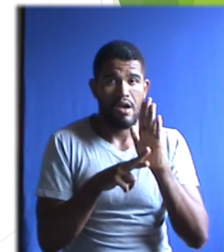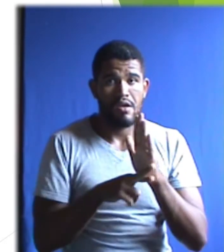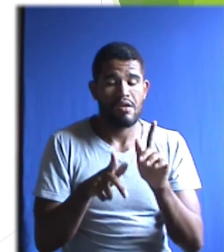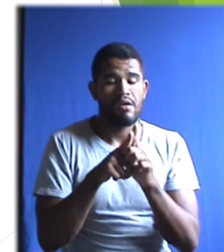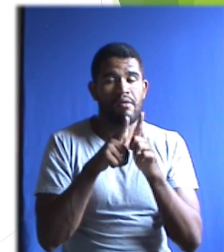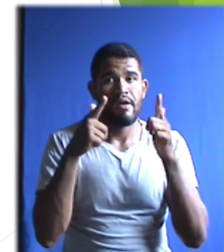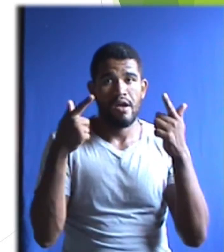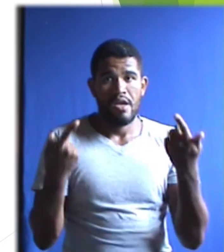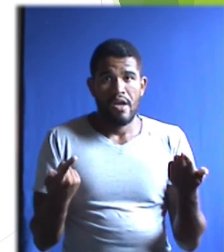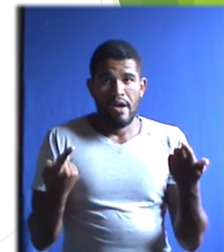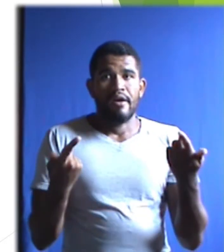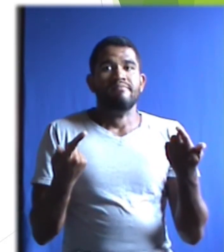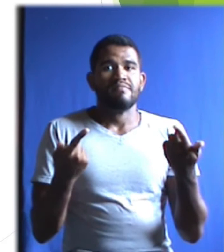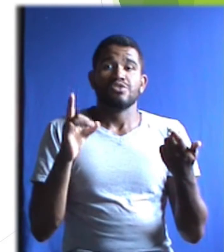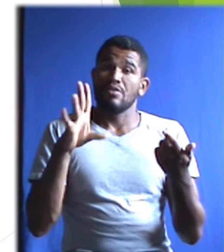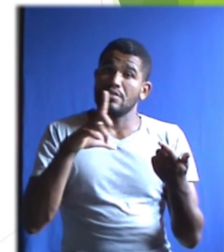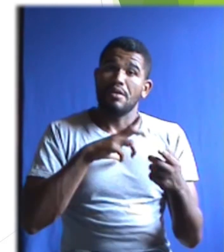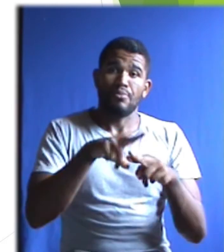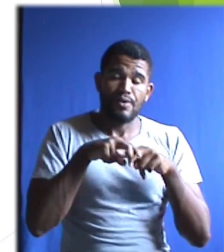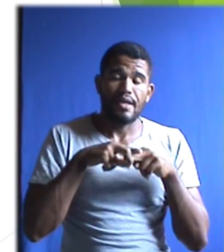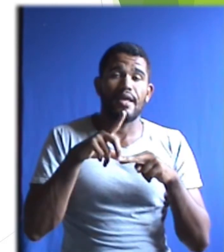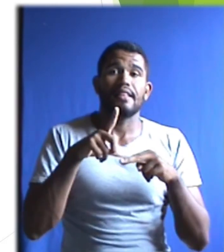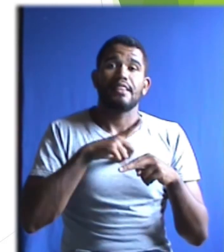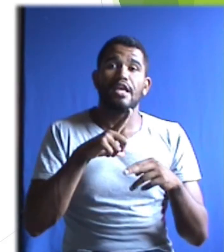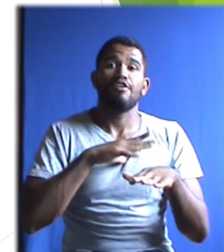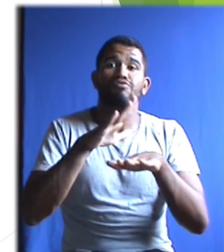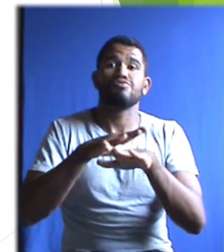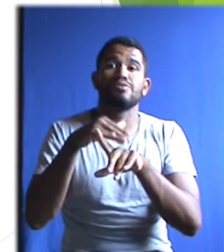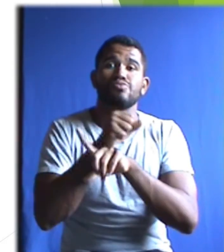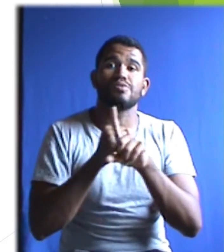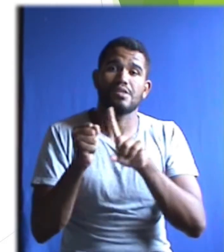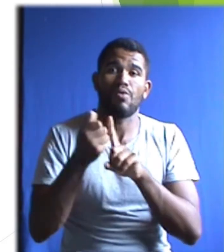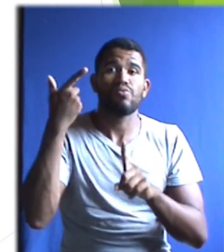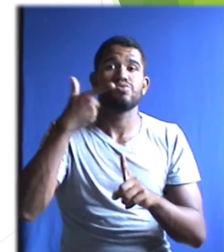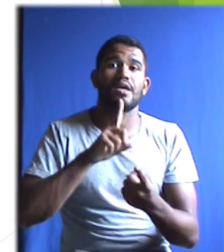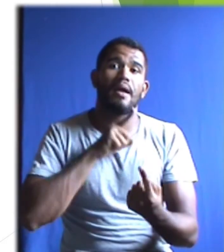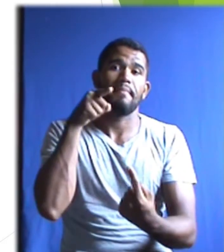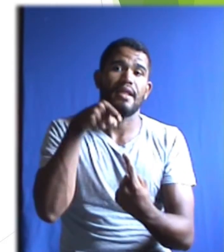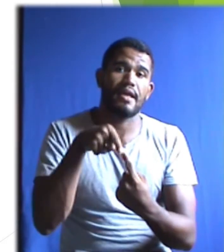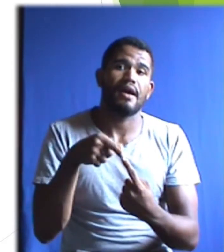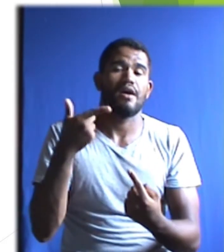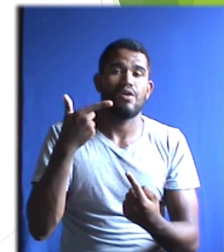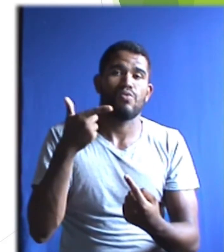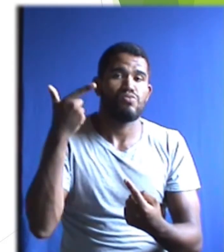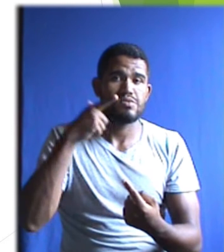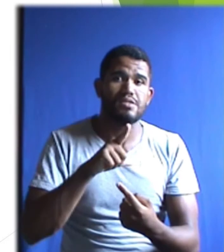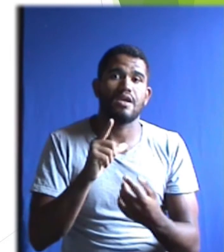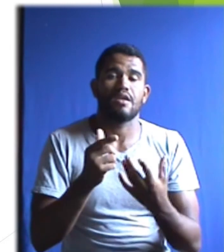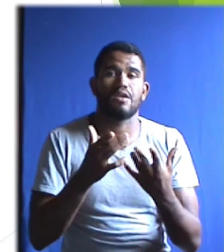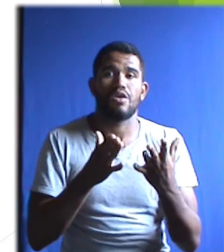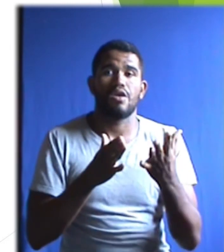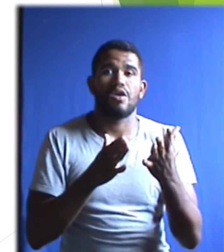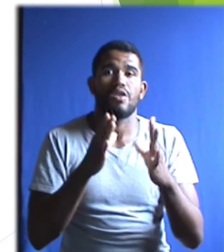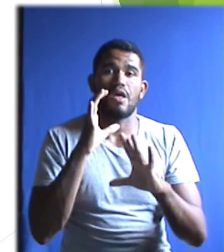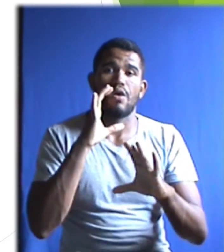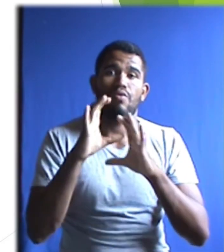regra gramatical, ela é derivada da sua aplicabilidade, funcionalidade, da construção dos